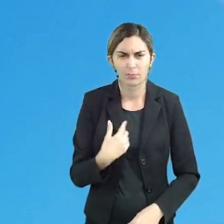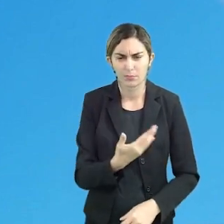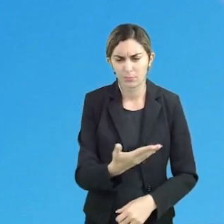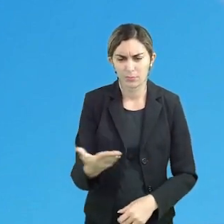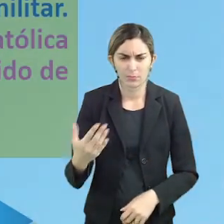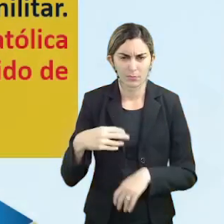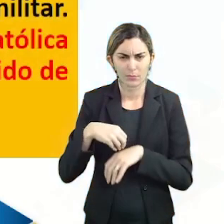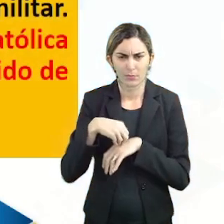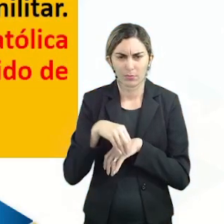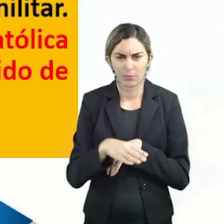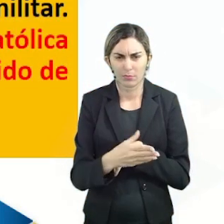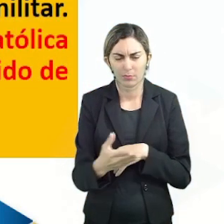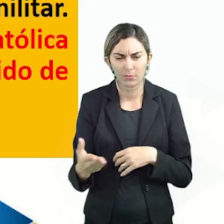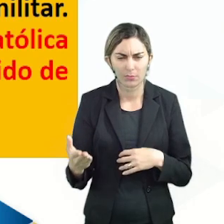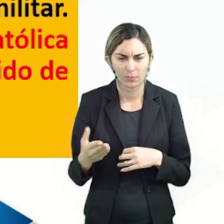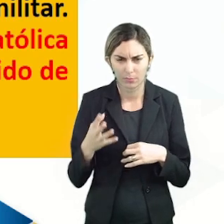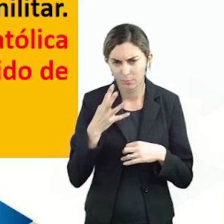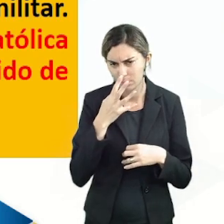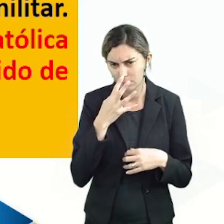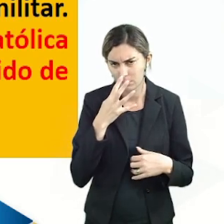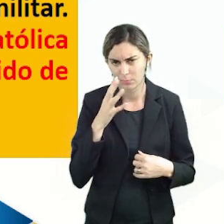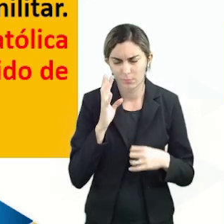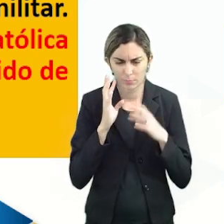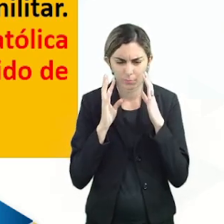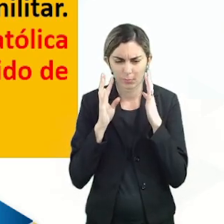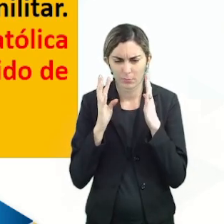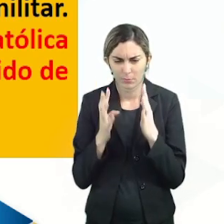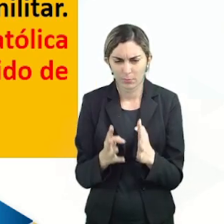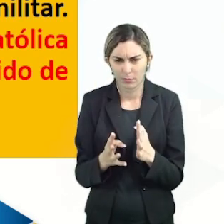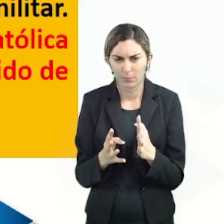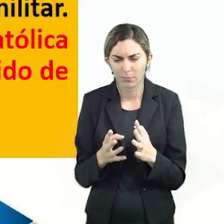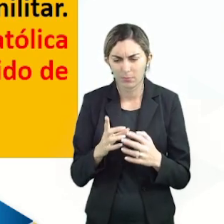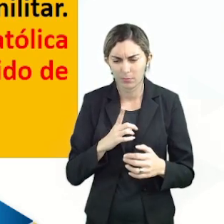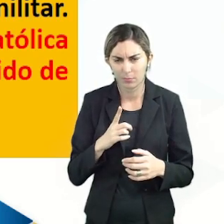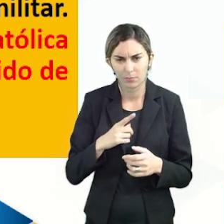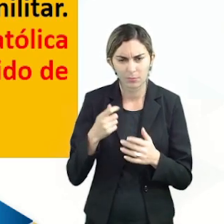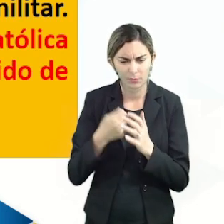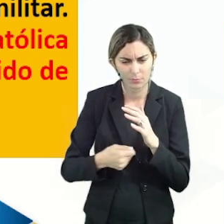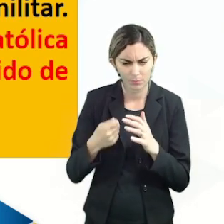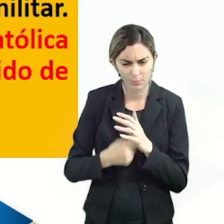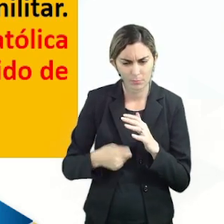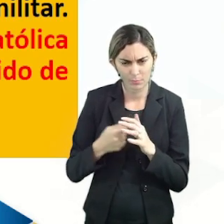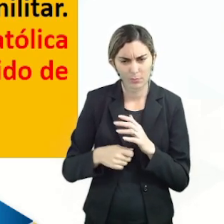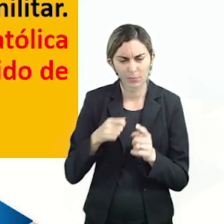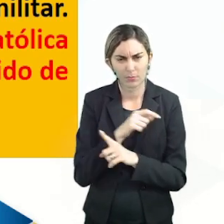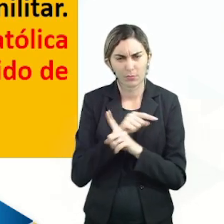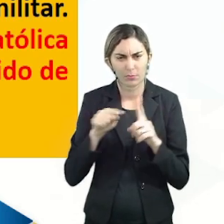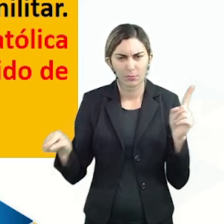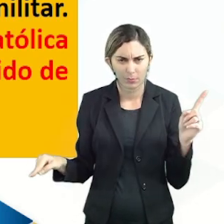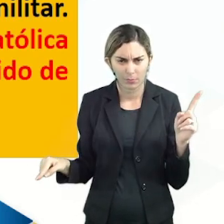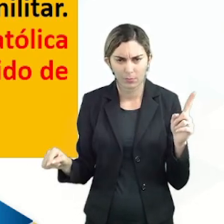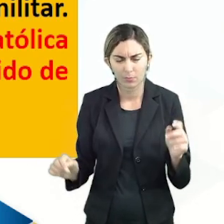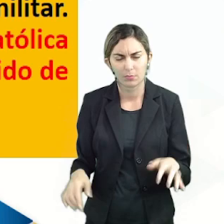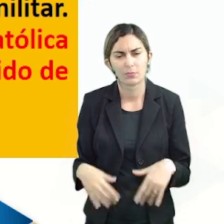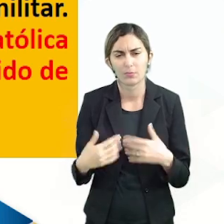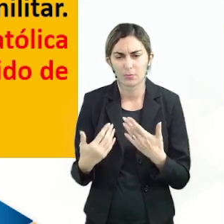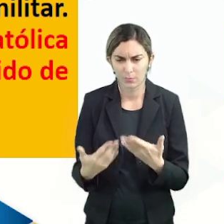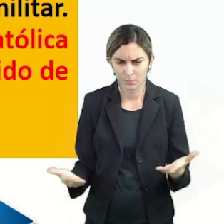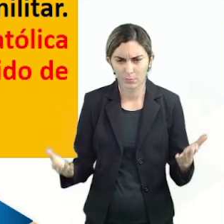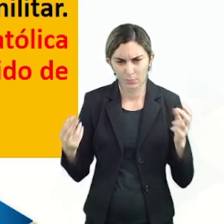em destaque aqui. Preste bem atenção. Então ele foi perseguido e proibido de se